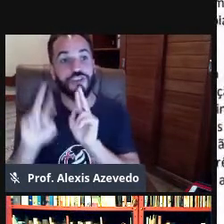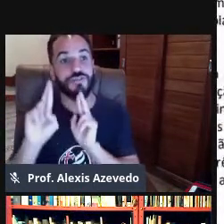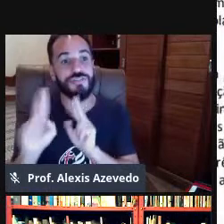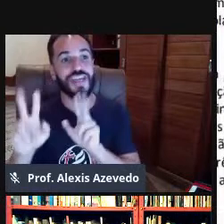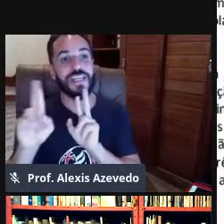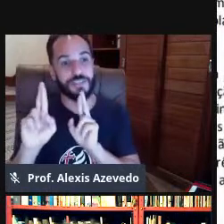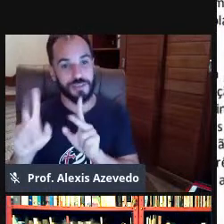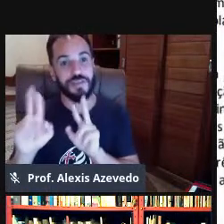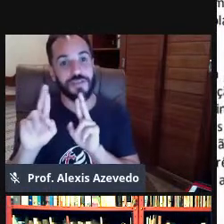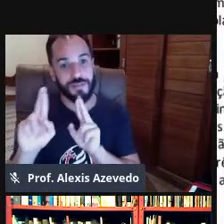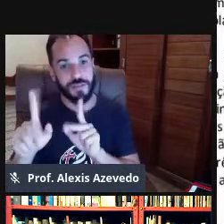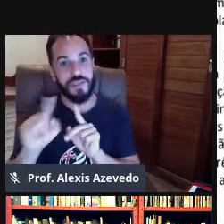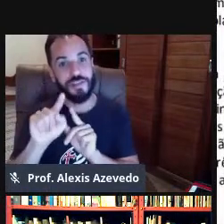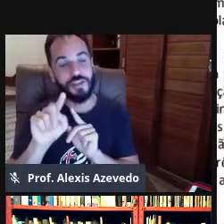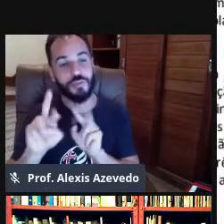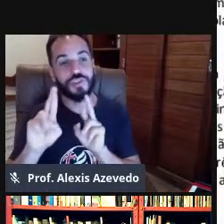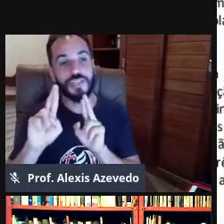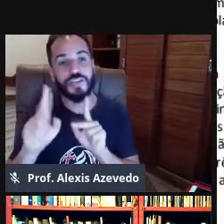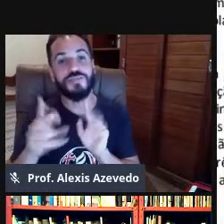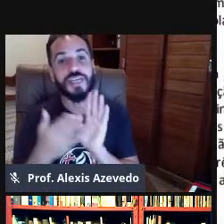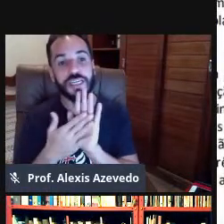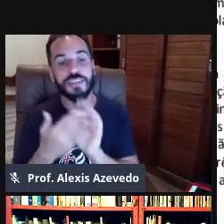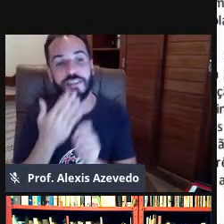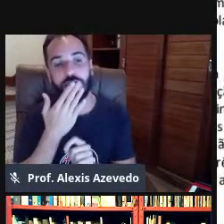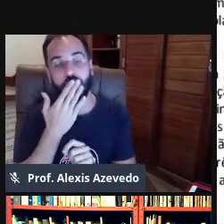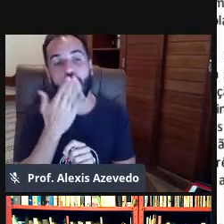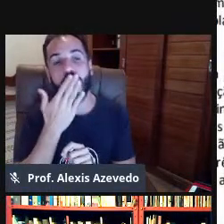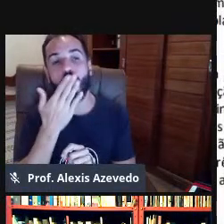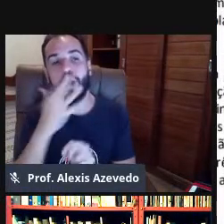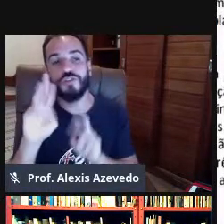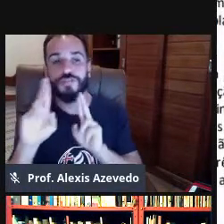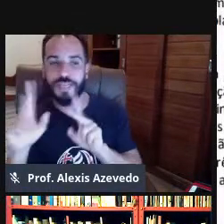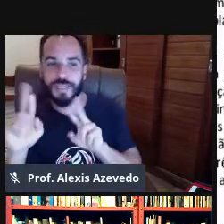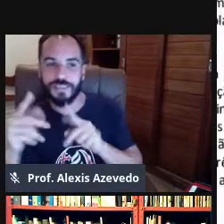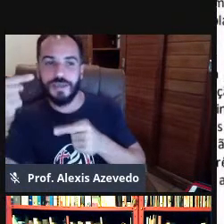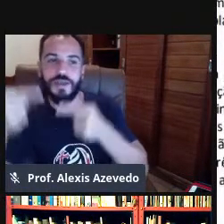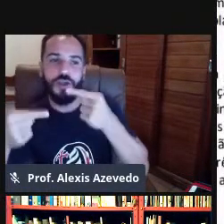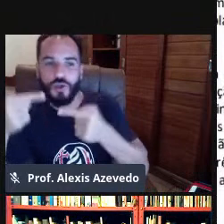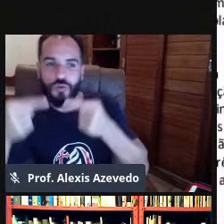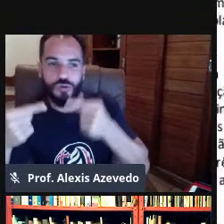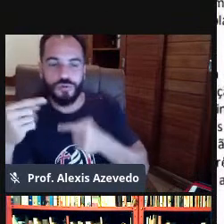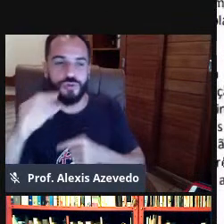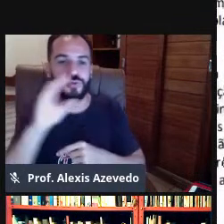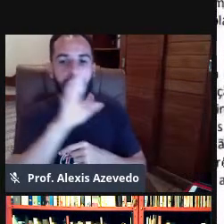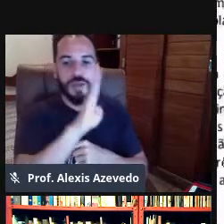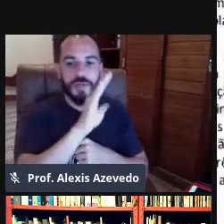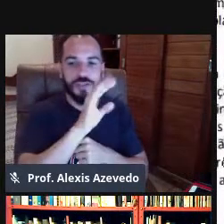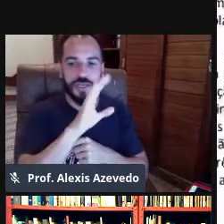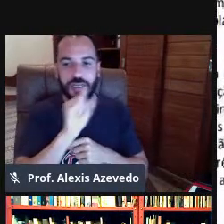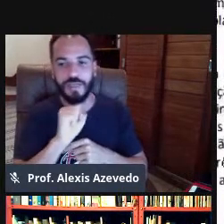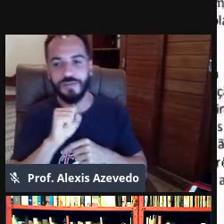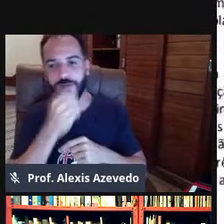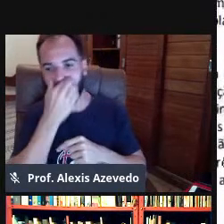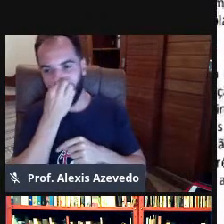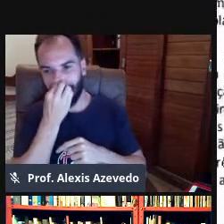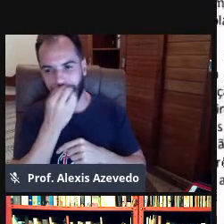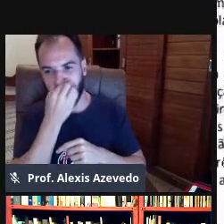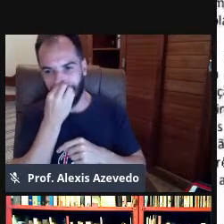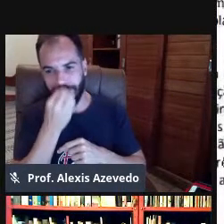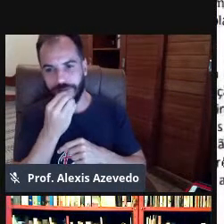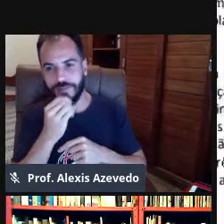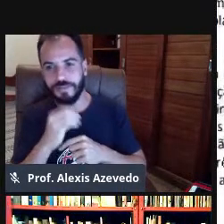Está aqui o quadro também, a quantidade de disciplinas obrigatórias, aqui inclusive um pouco mais delimitado com horas-aulas e horas-relógio, né?